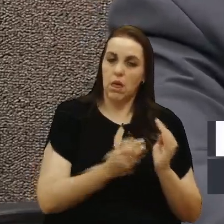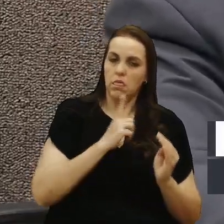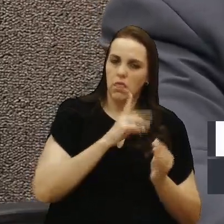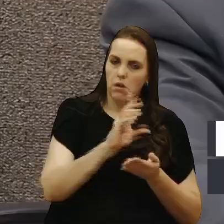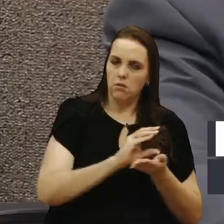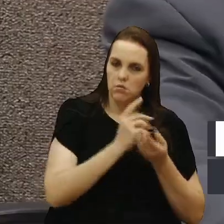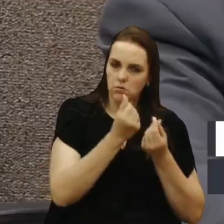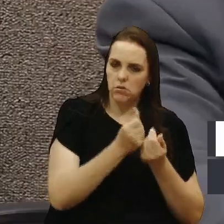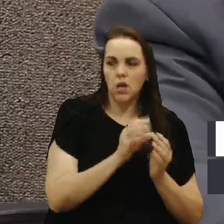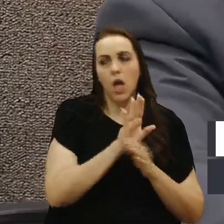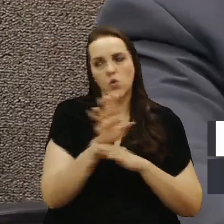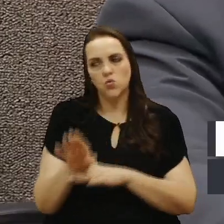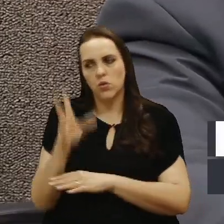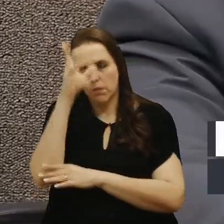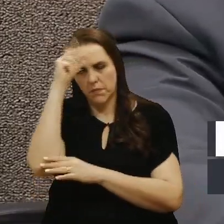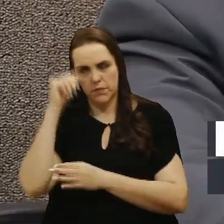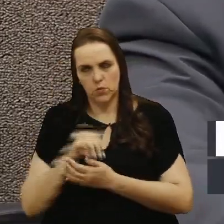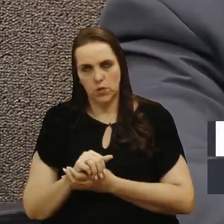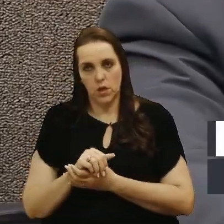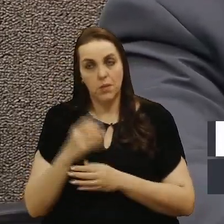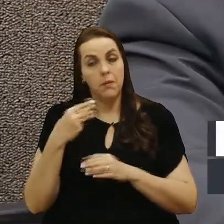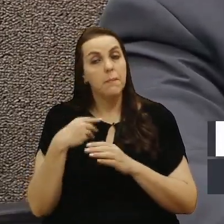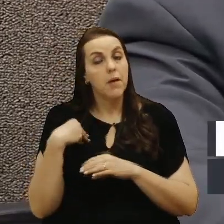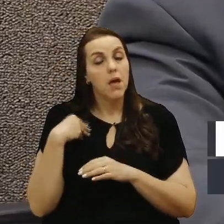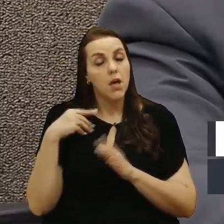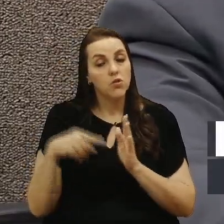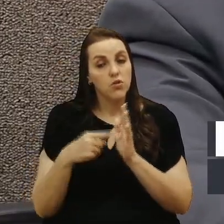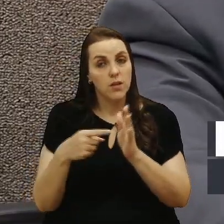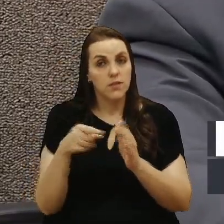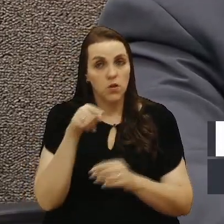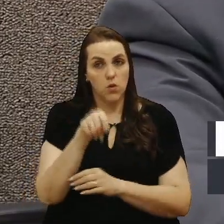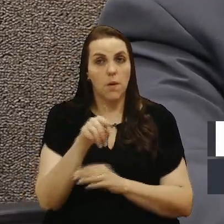fazendo uma indicação solicitando que o SAMAI,